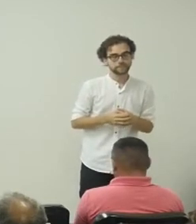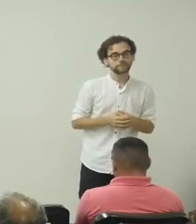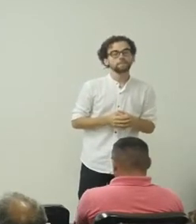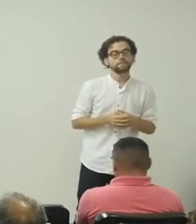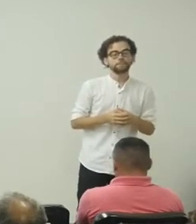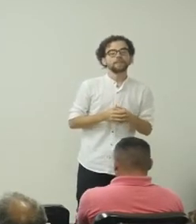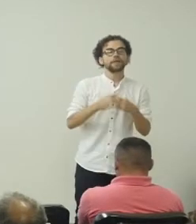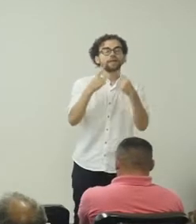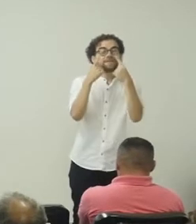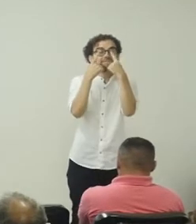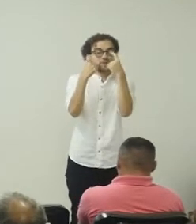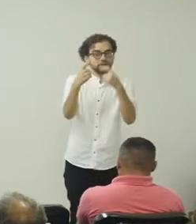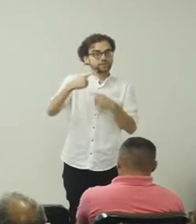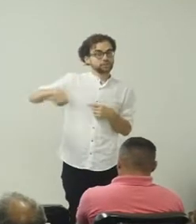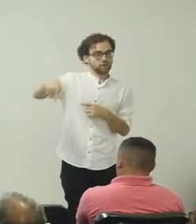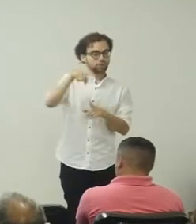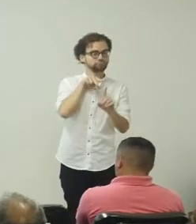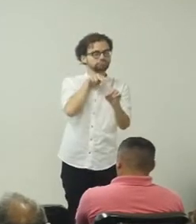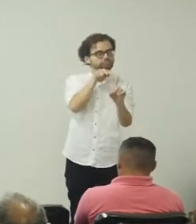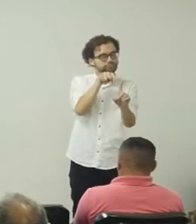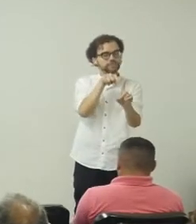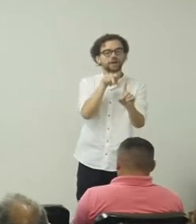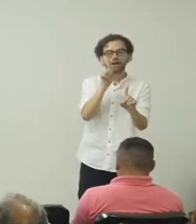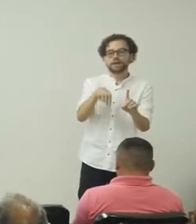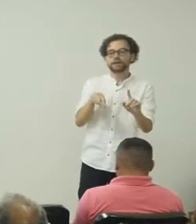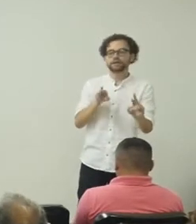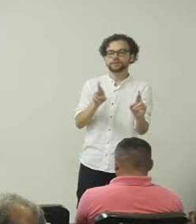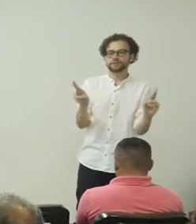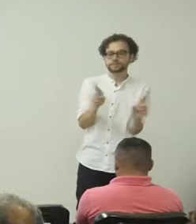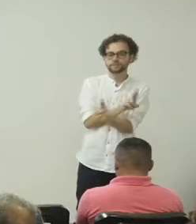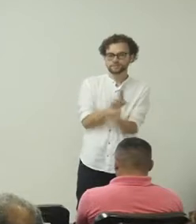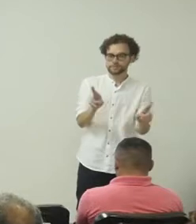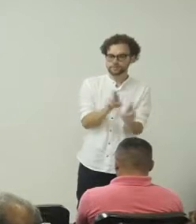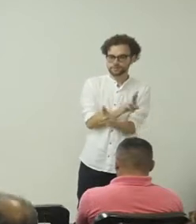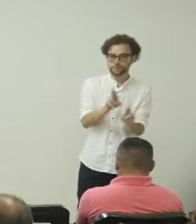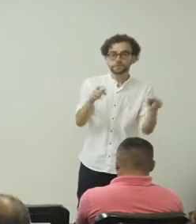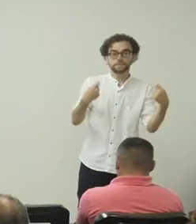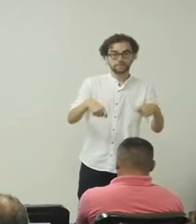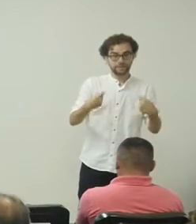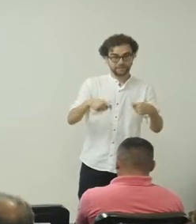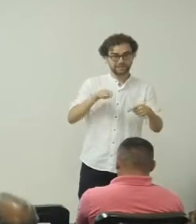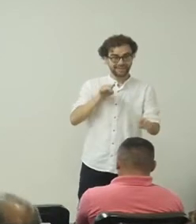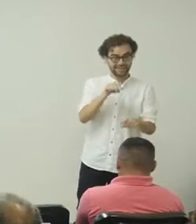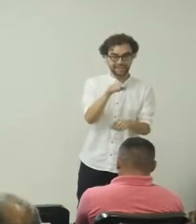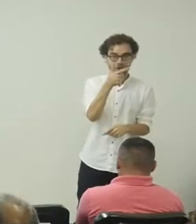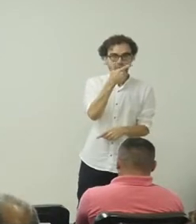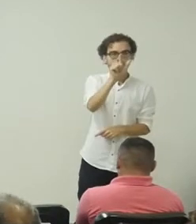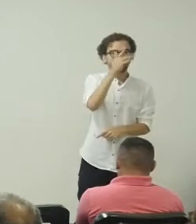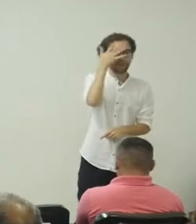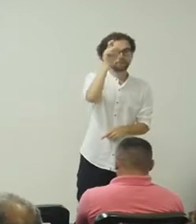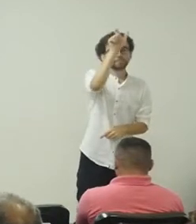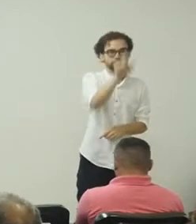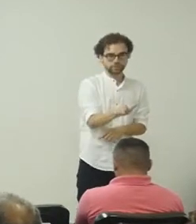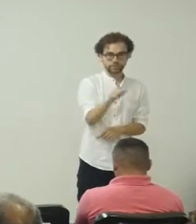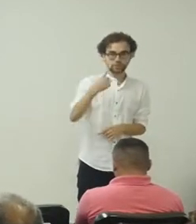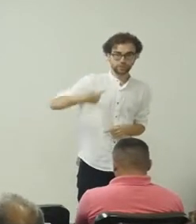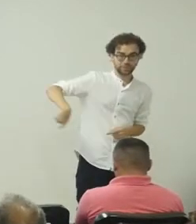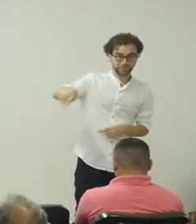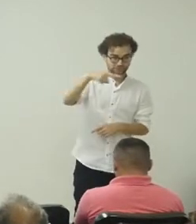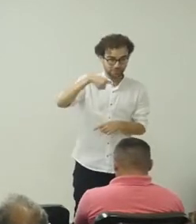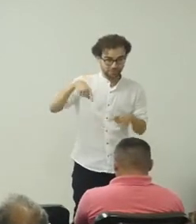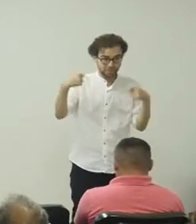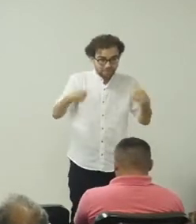A violência, né, para a gente, ela é relacional, ou seja, ela tem que ser construída, ela é em relação ao outro. Né? Então, a gente precisa